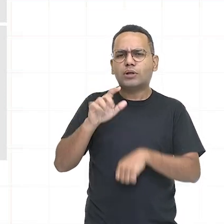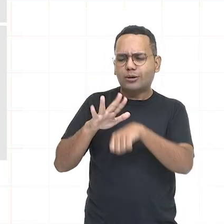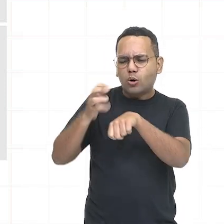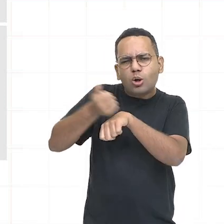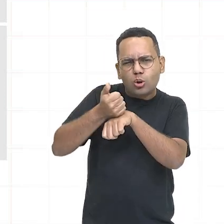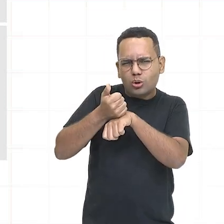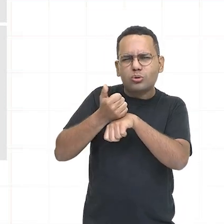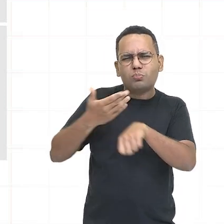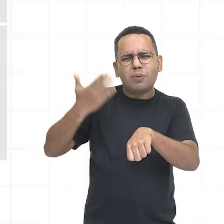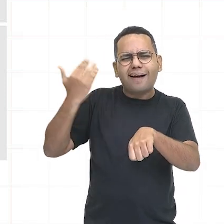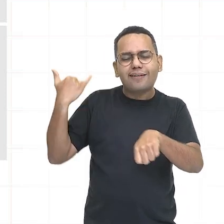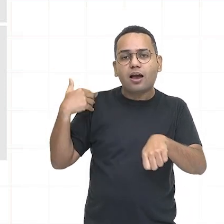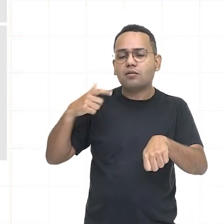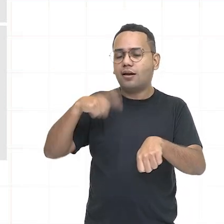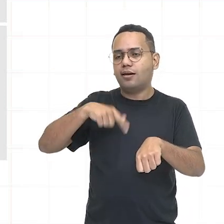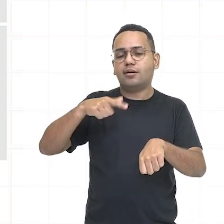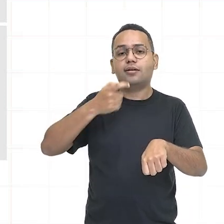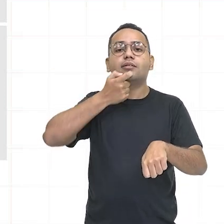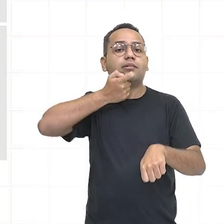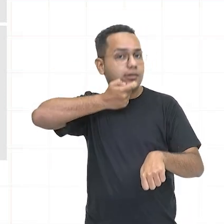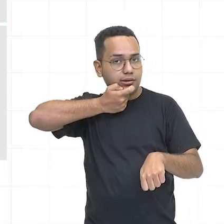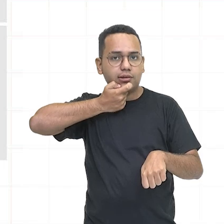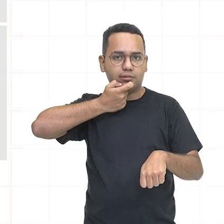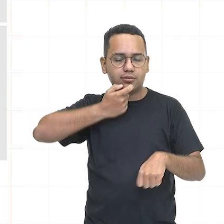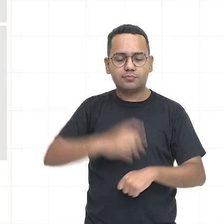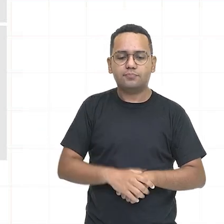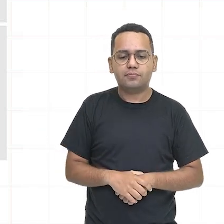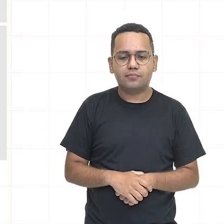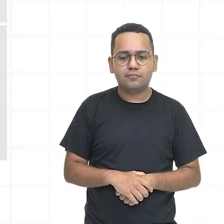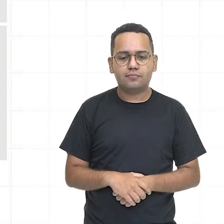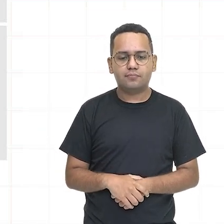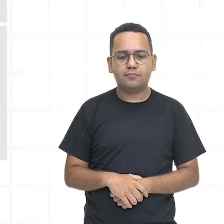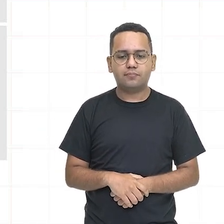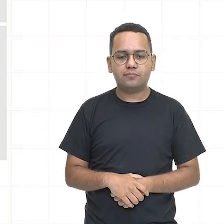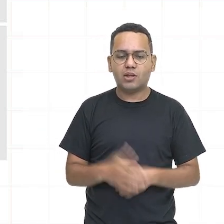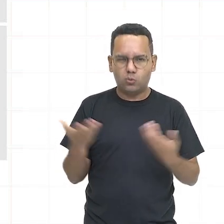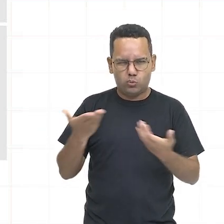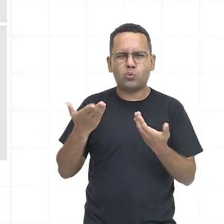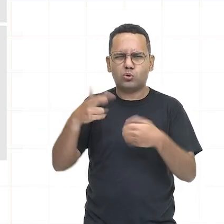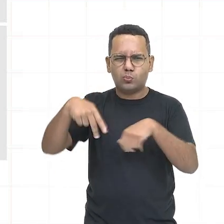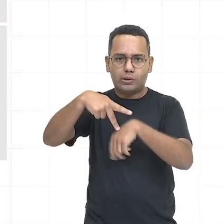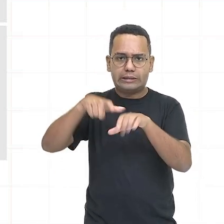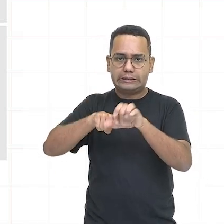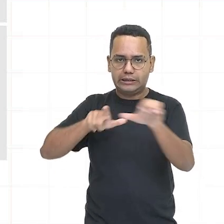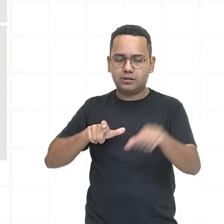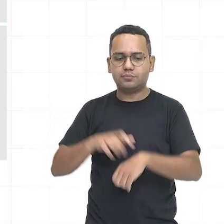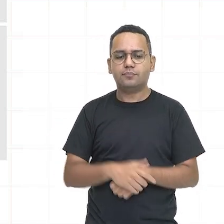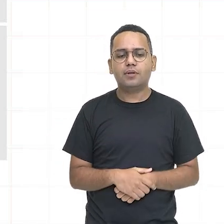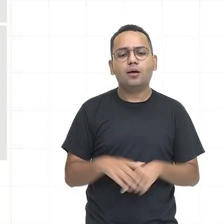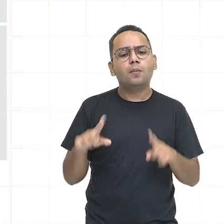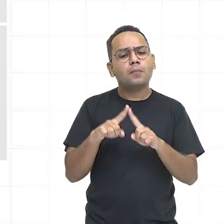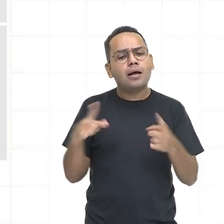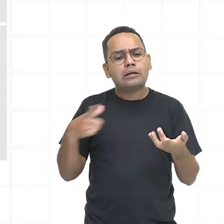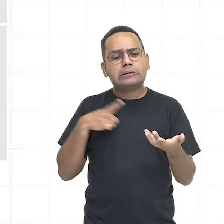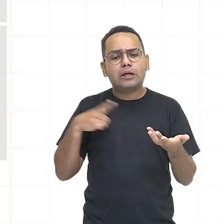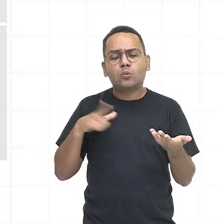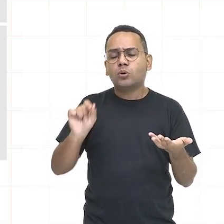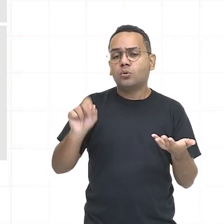acabou ajudando muito a ter essa conexão, onde várias universidades são ligadas aí